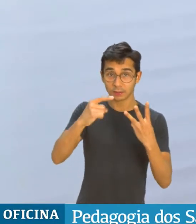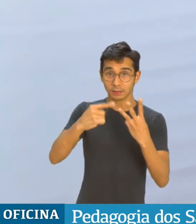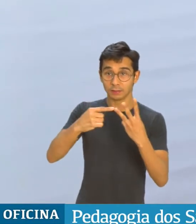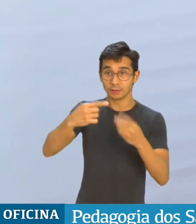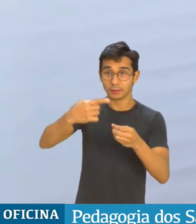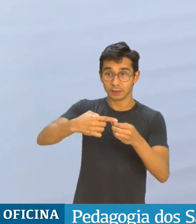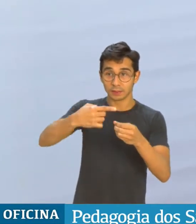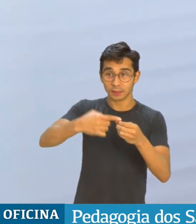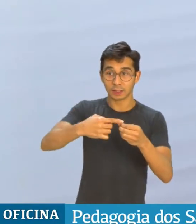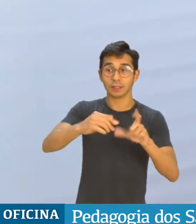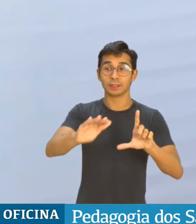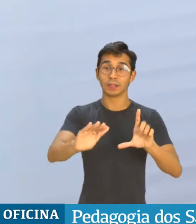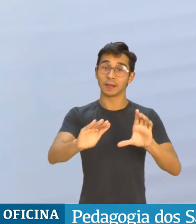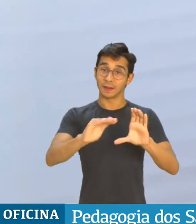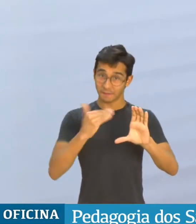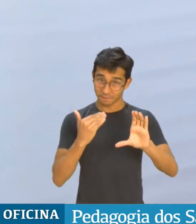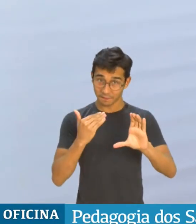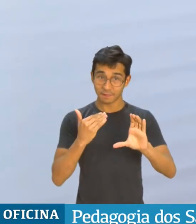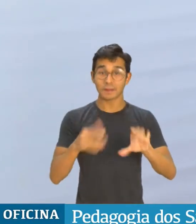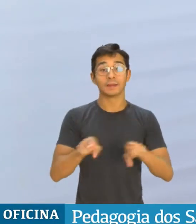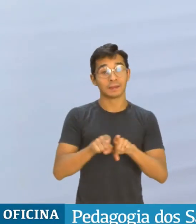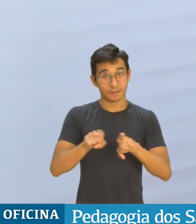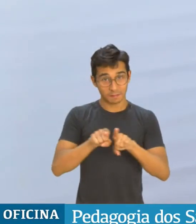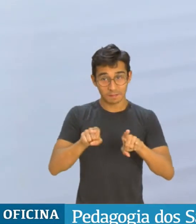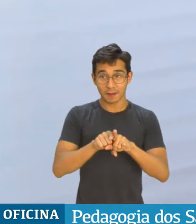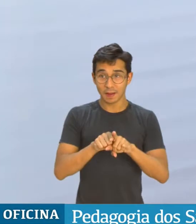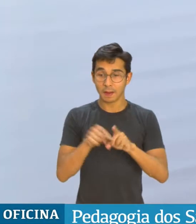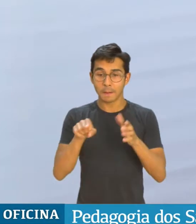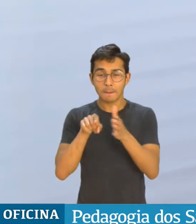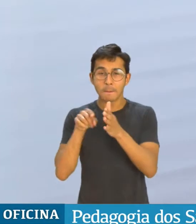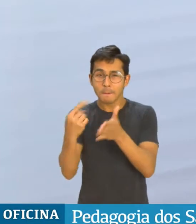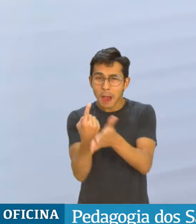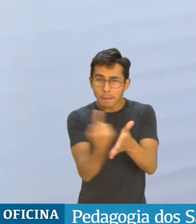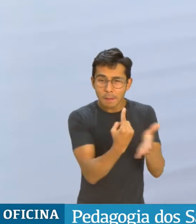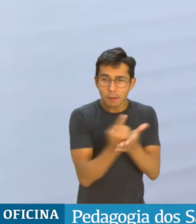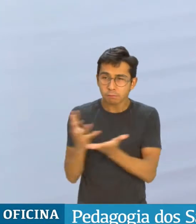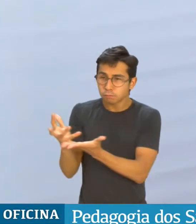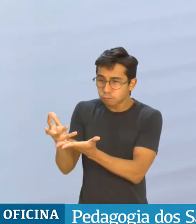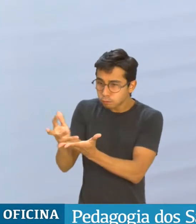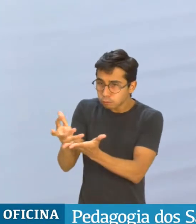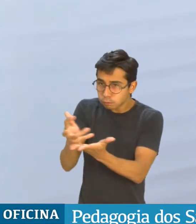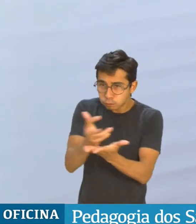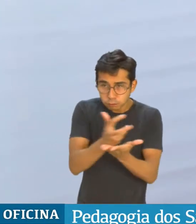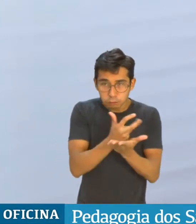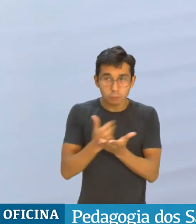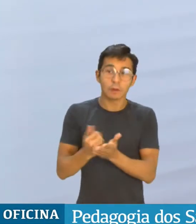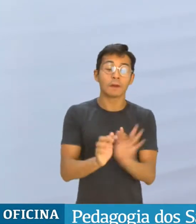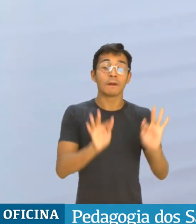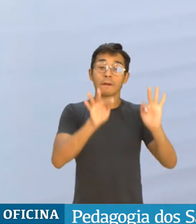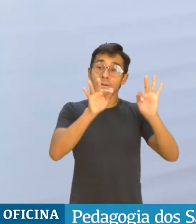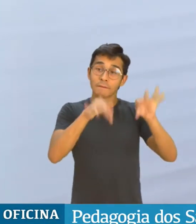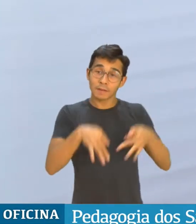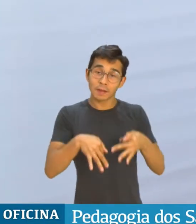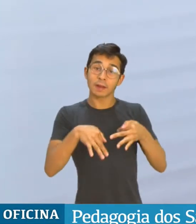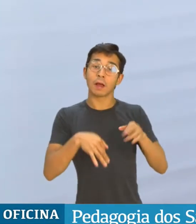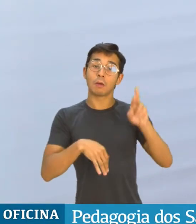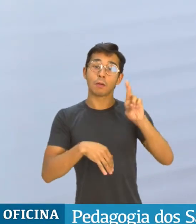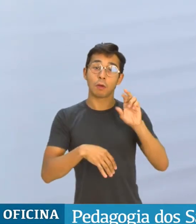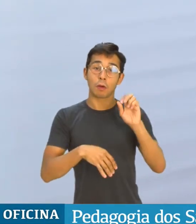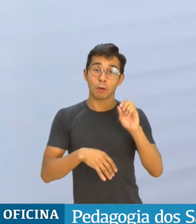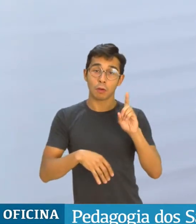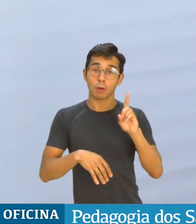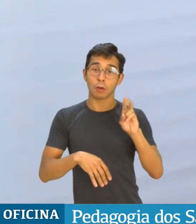gente vai recolher essas perguntas, selecionar e encaminhar para o Rodrigo responder no final. Questões técnicas e